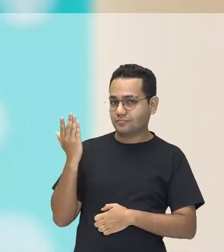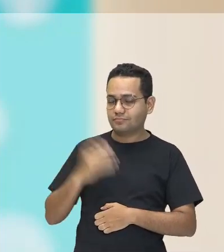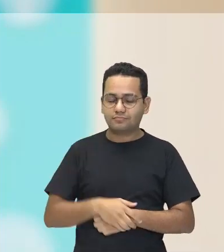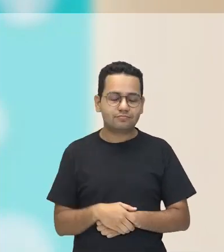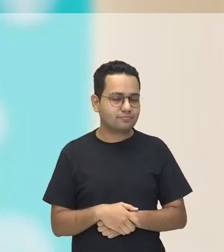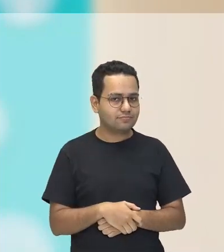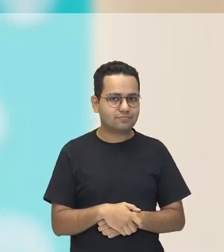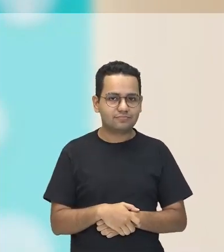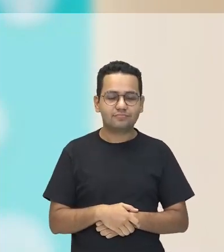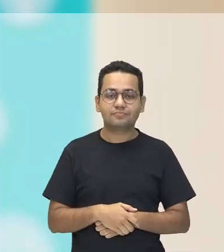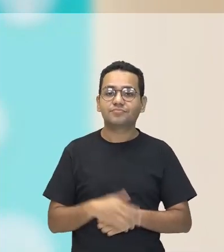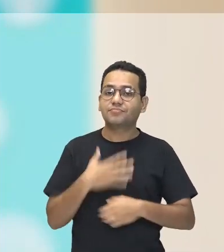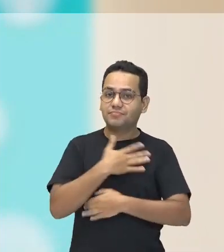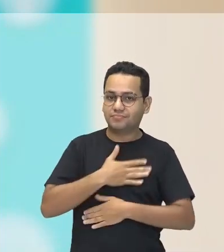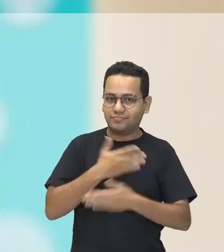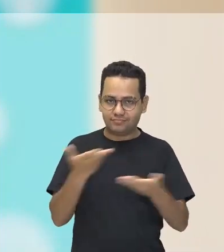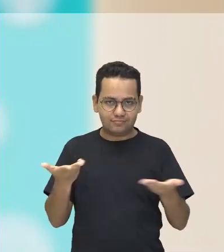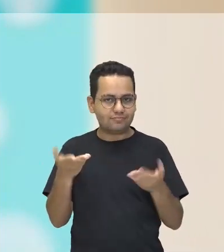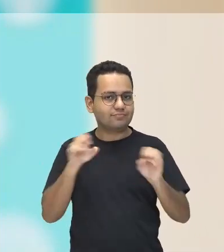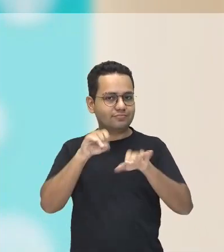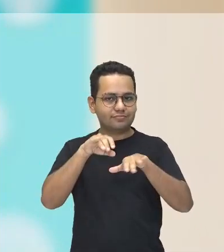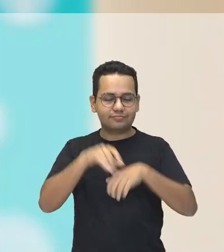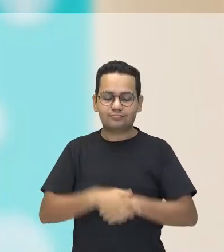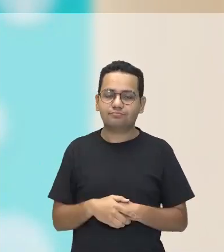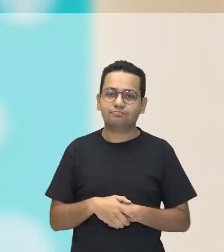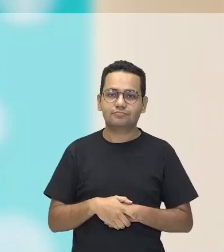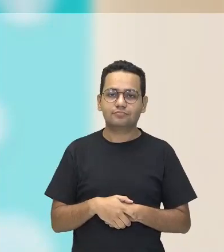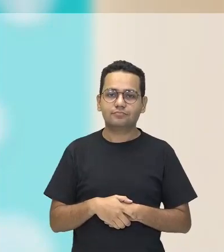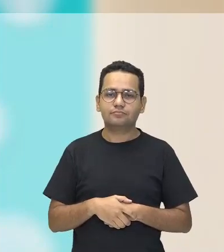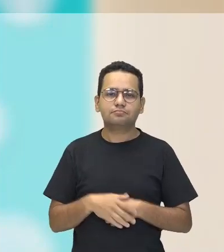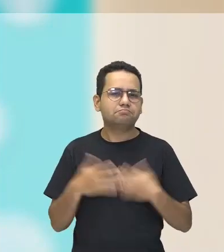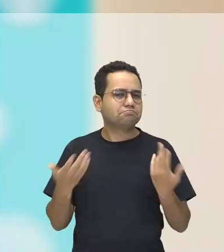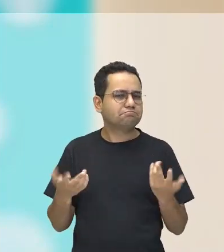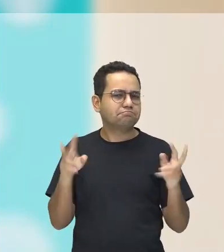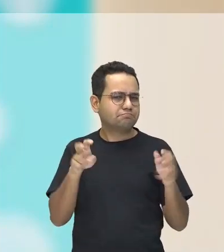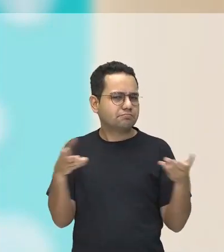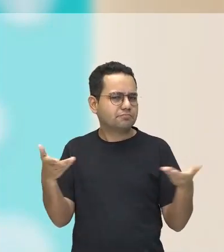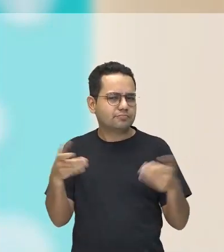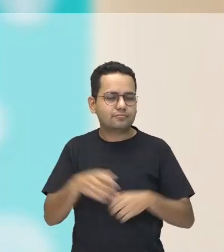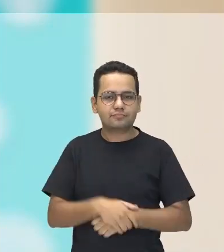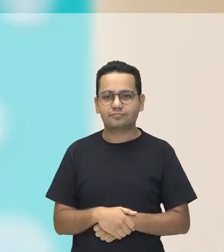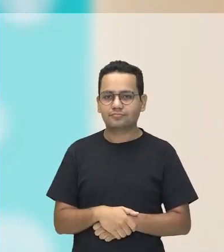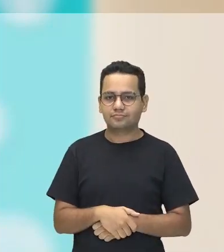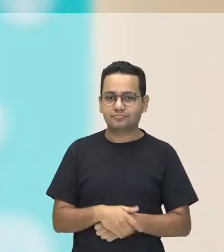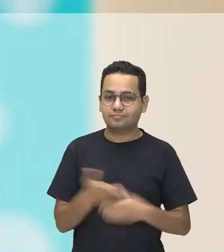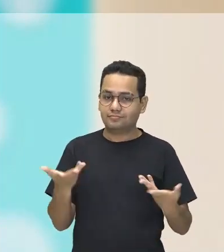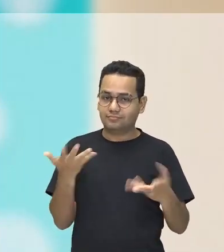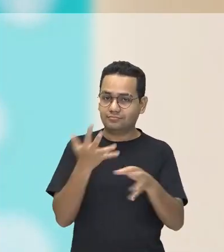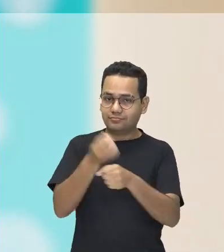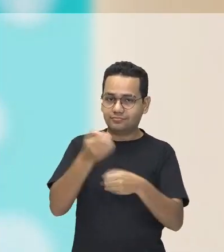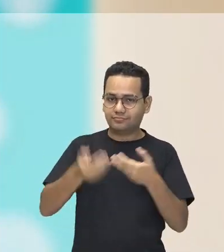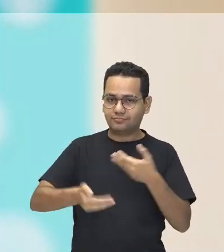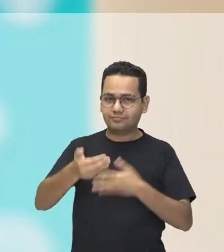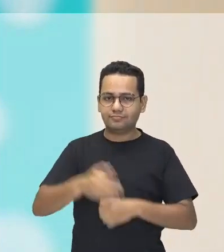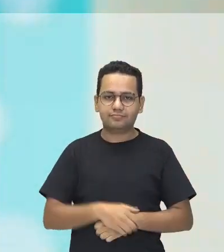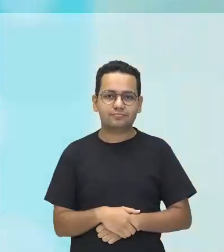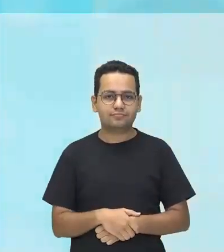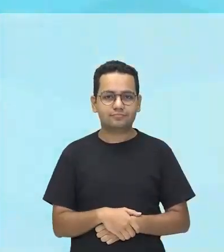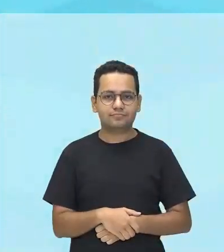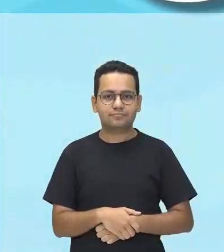portuguesa, e é um prazer tê-los aqui. Então, o que nós vamos ter nesta aula, professora? A nossa revisão. Vamos lá?